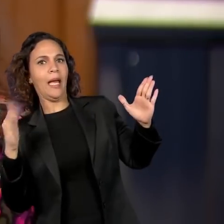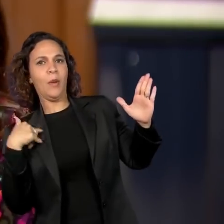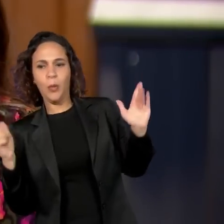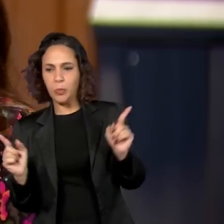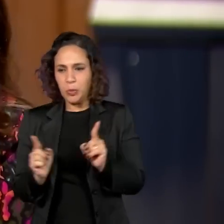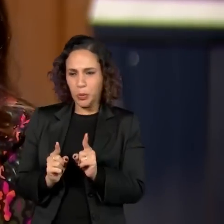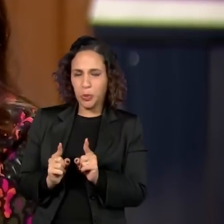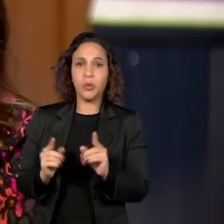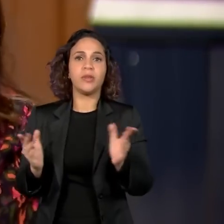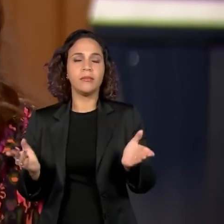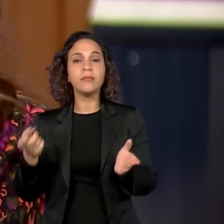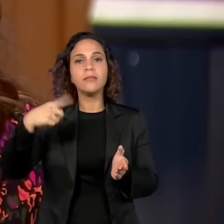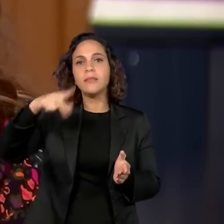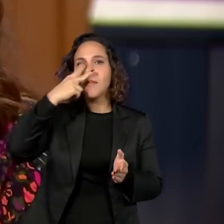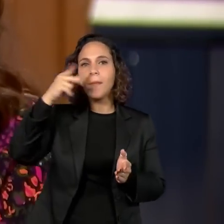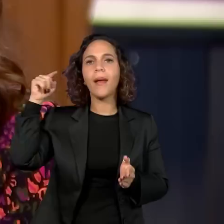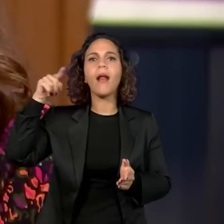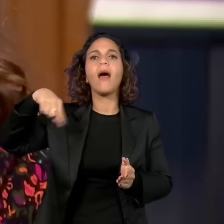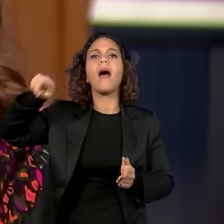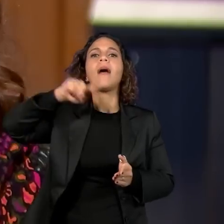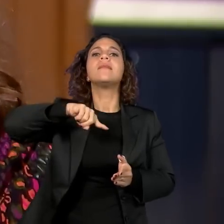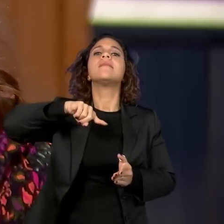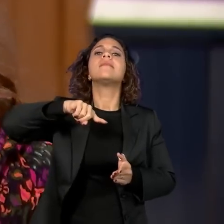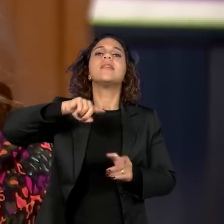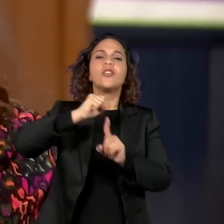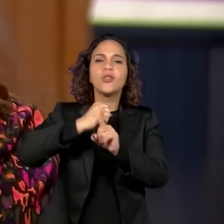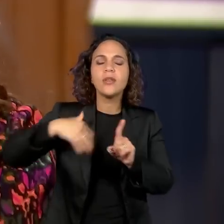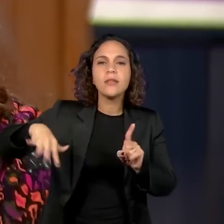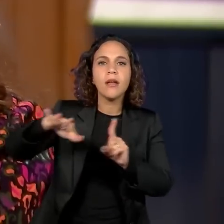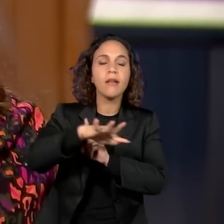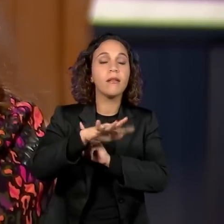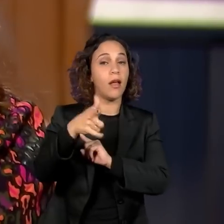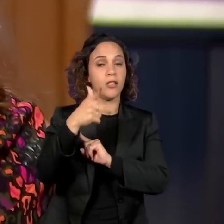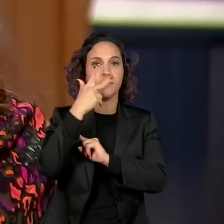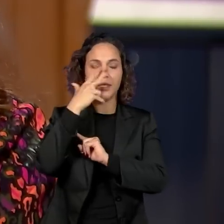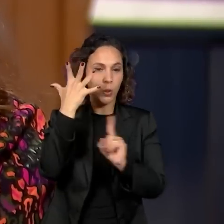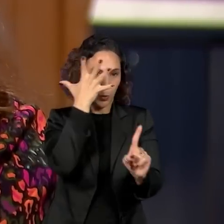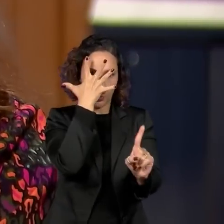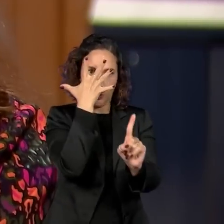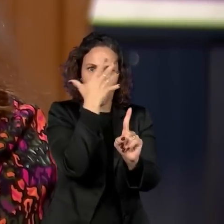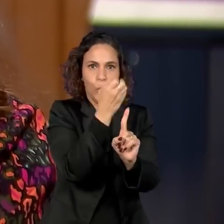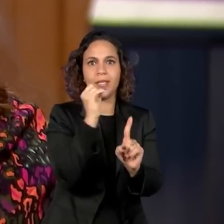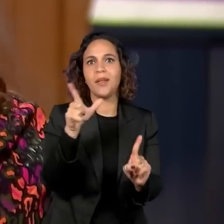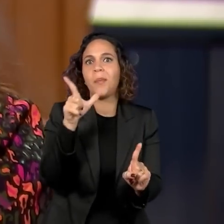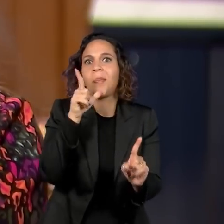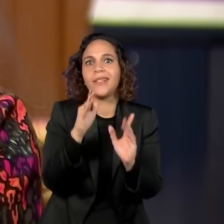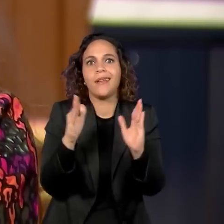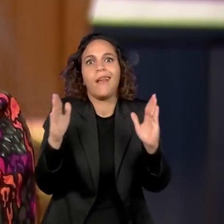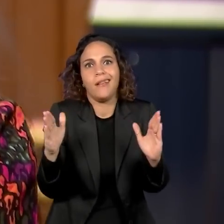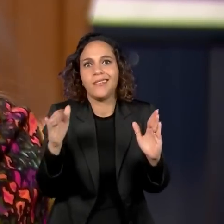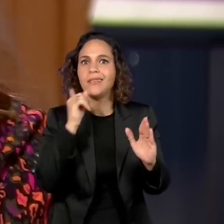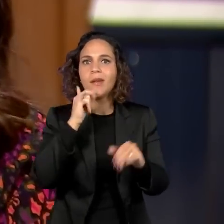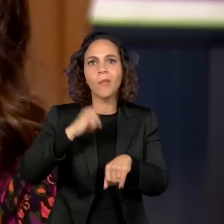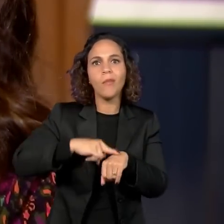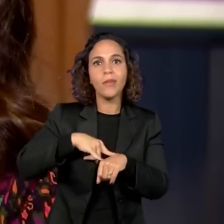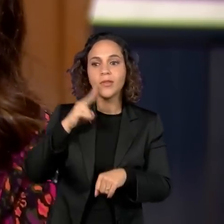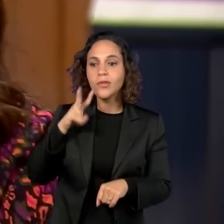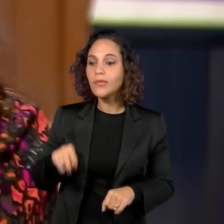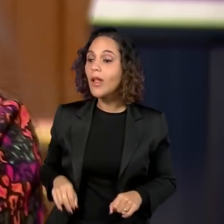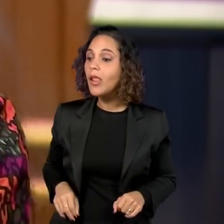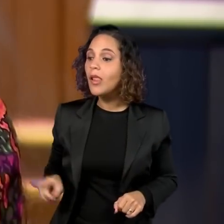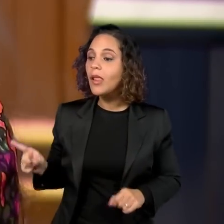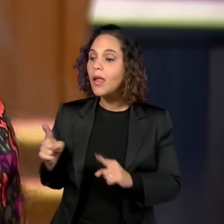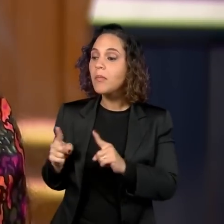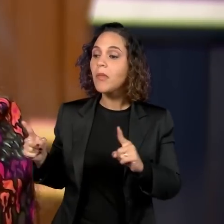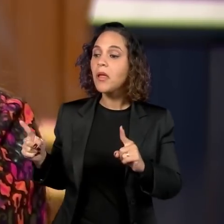enquanto sociedade, uma obsessão fálica, né? Em relação ao tamanho e tal. Então, essa coisa de ir no banheiro e ficar olhando se um amigo é maior